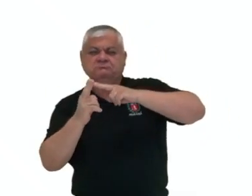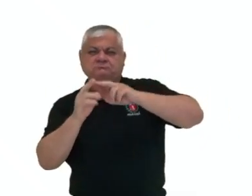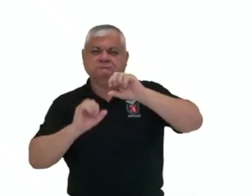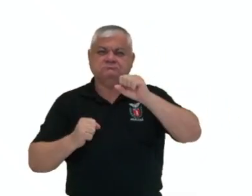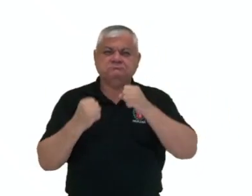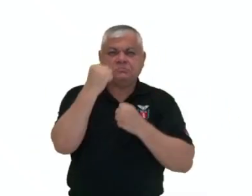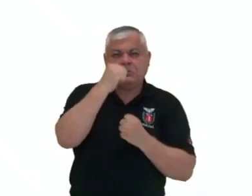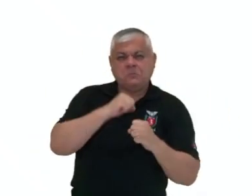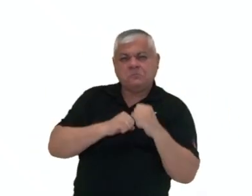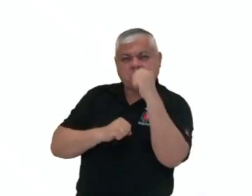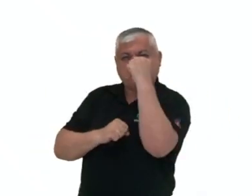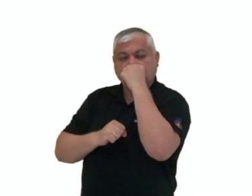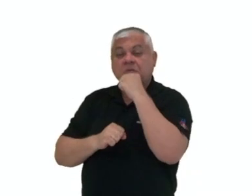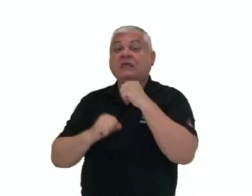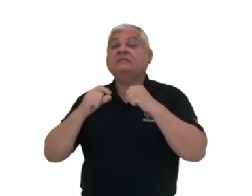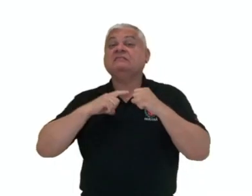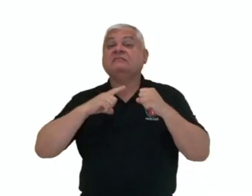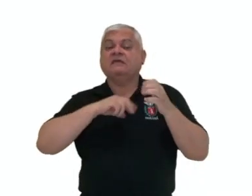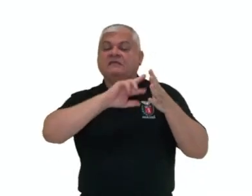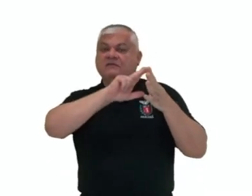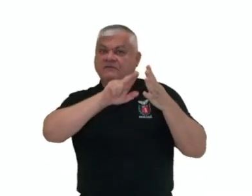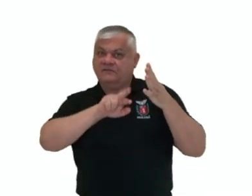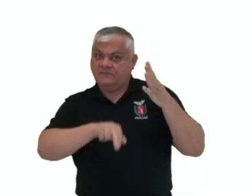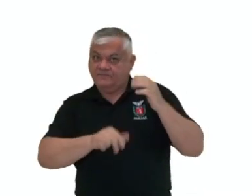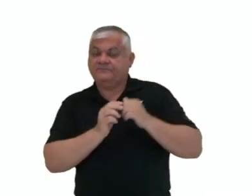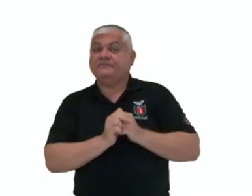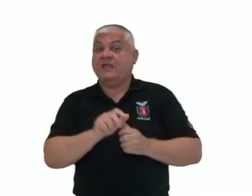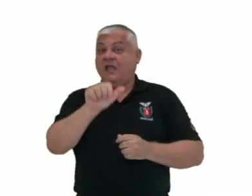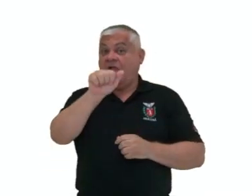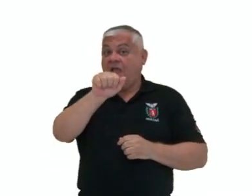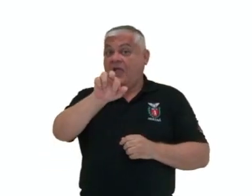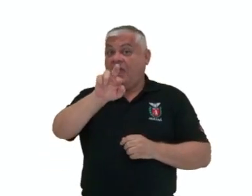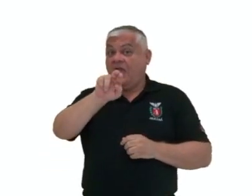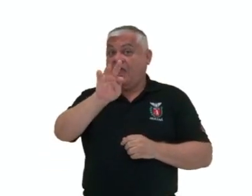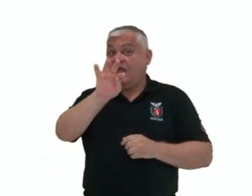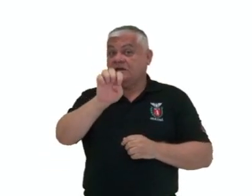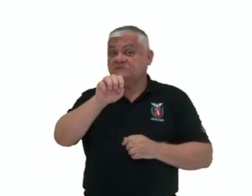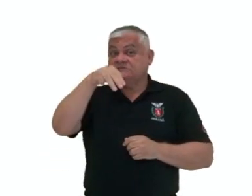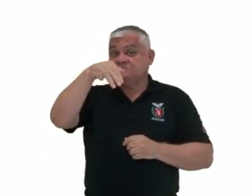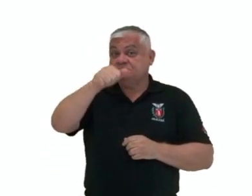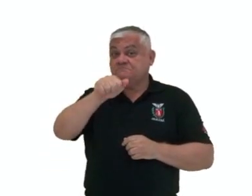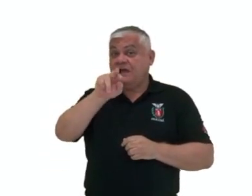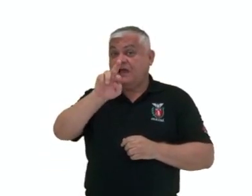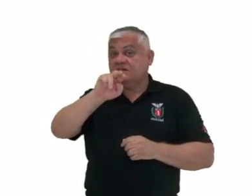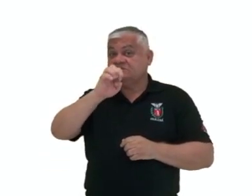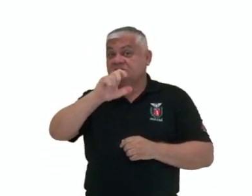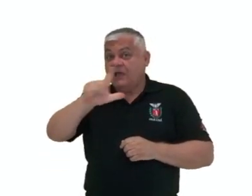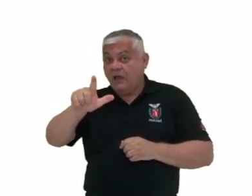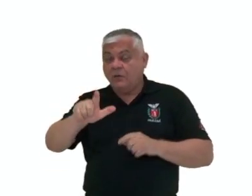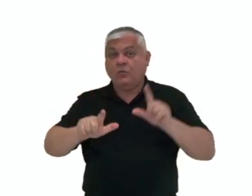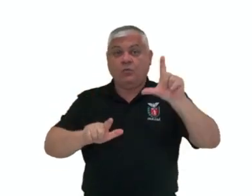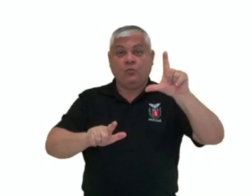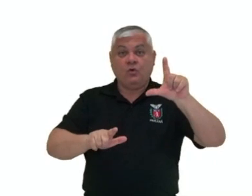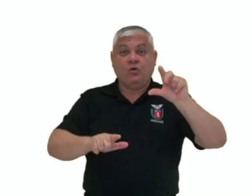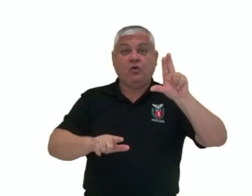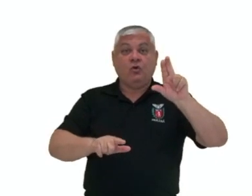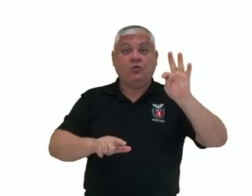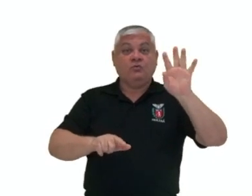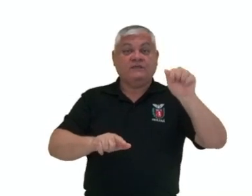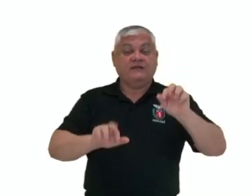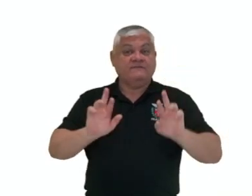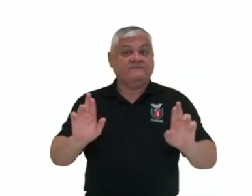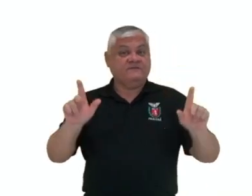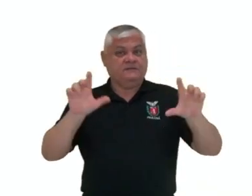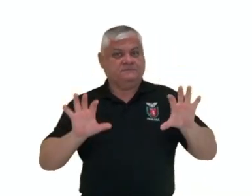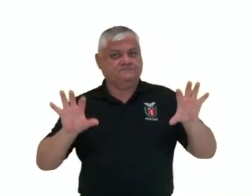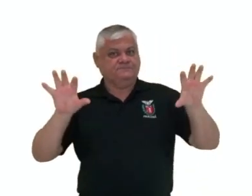tornam diferentes. Existe uma diferença entre arte marcial e luta. As lutas